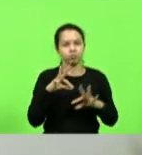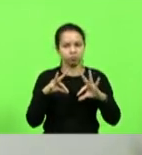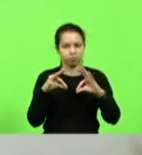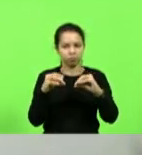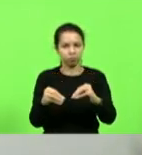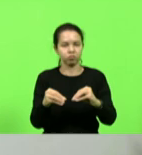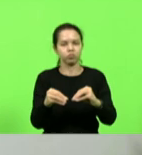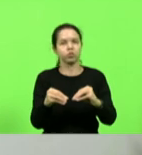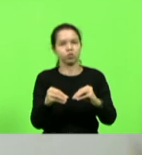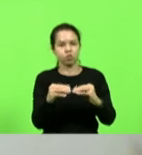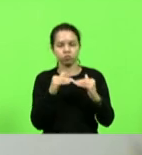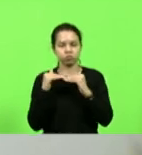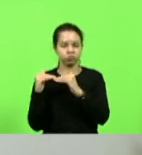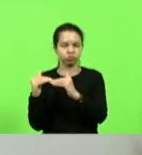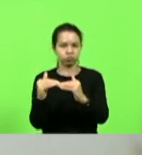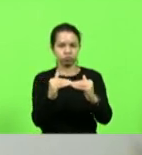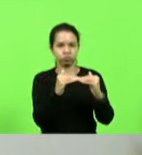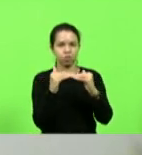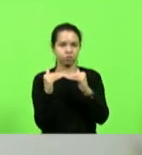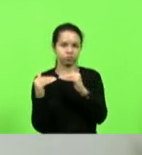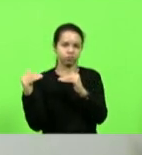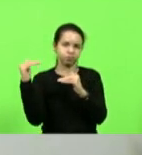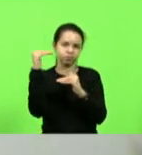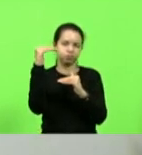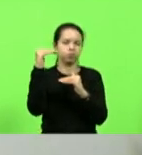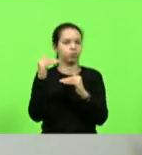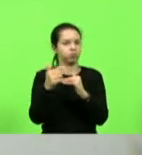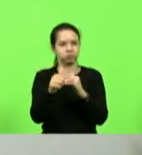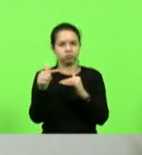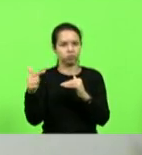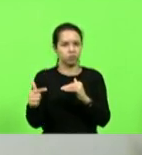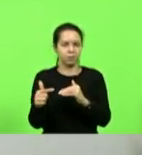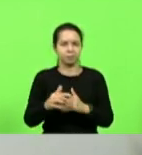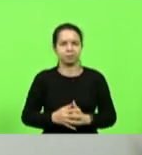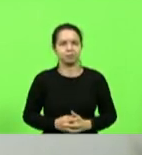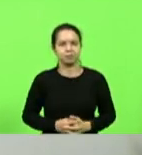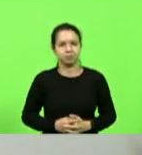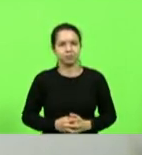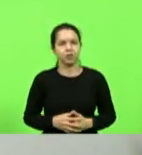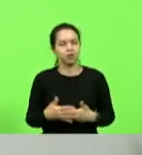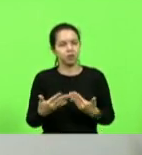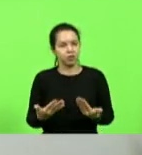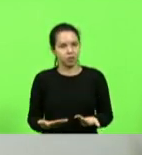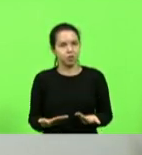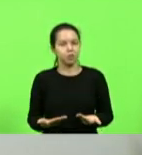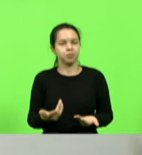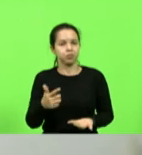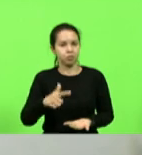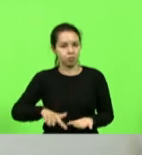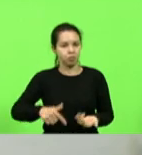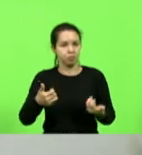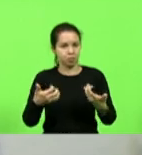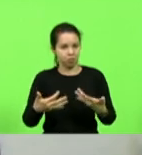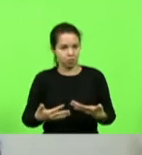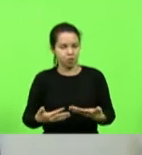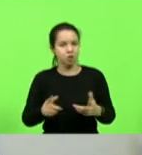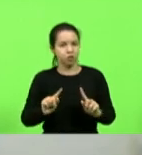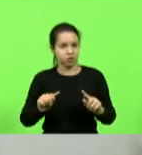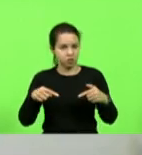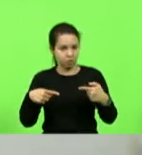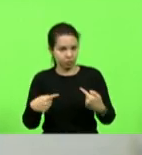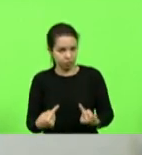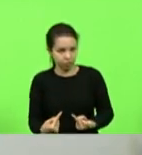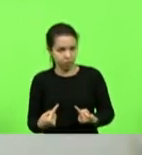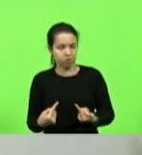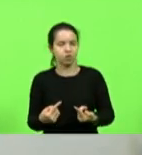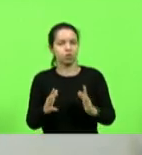sujeitos, sem hierarquia de valores. Então, quero aqui reforçar. E os desafios que estão colocados do ponto de vista